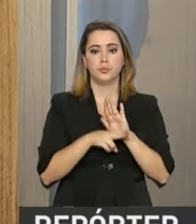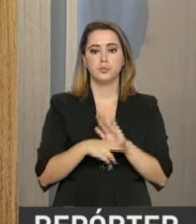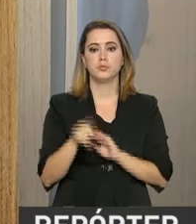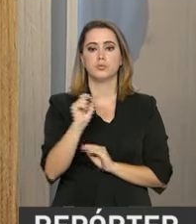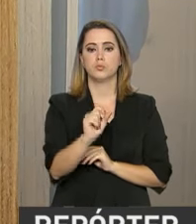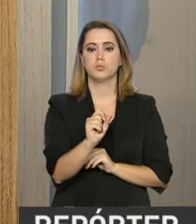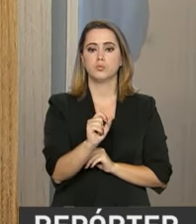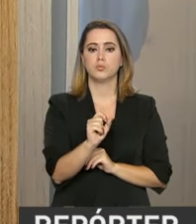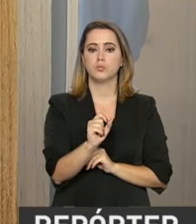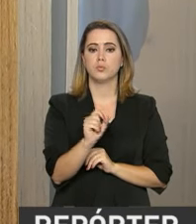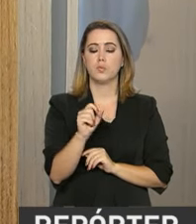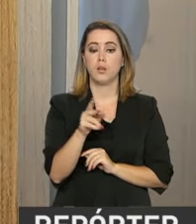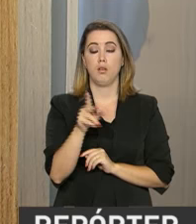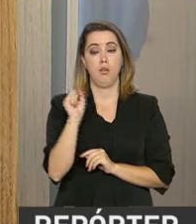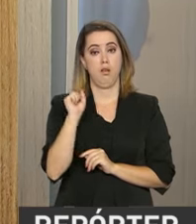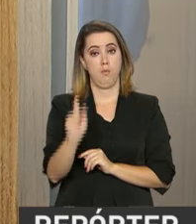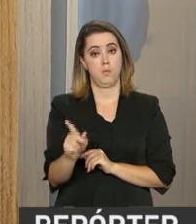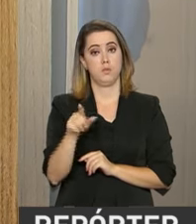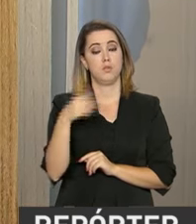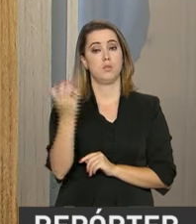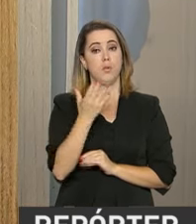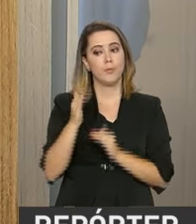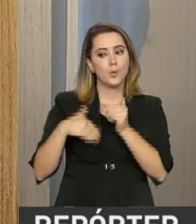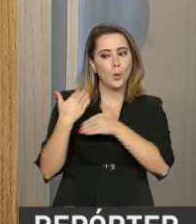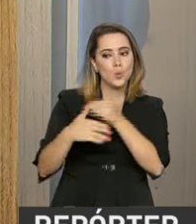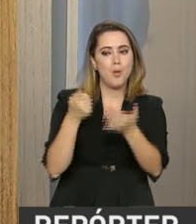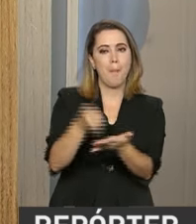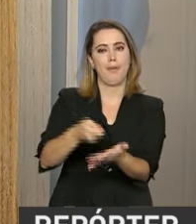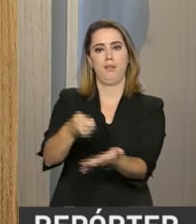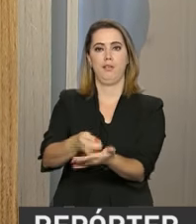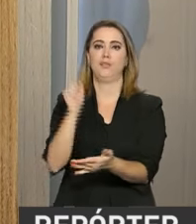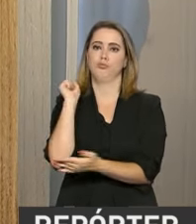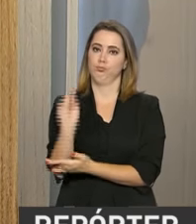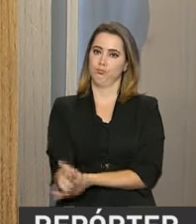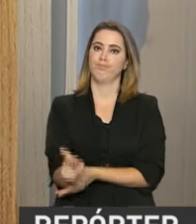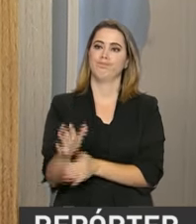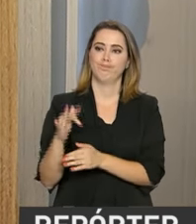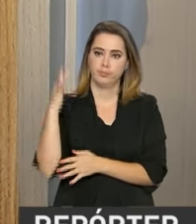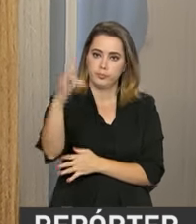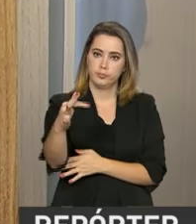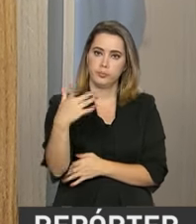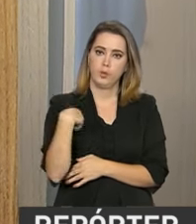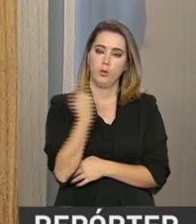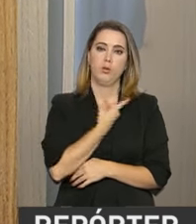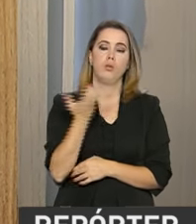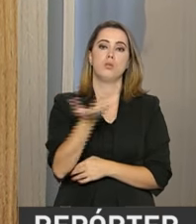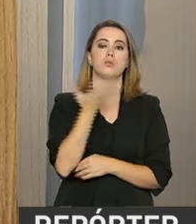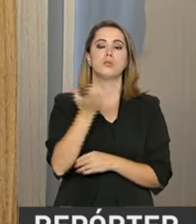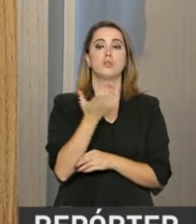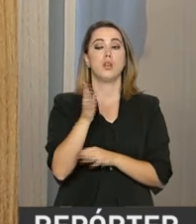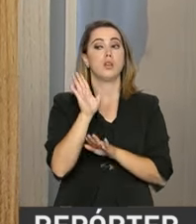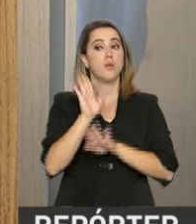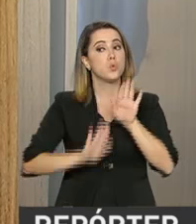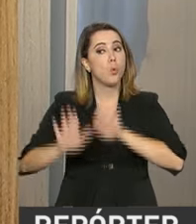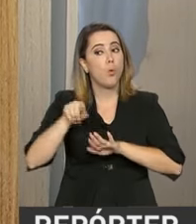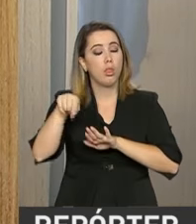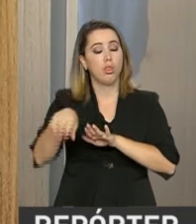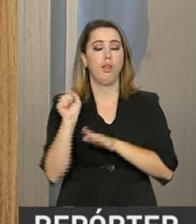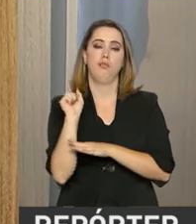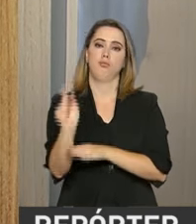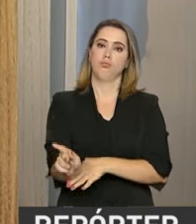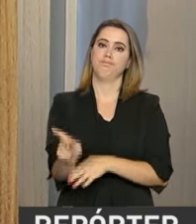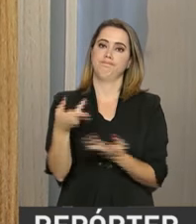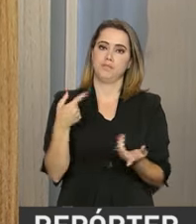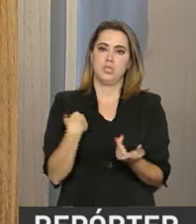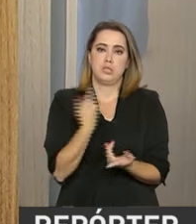da reforma da Previdência é justamente manter os benefícios previdenciários. Então a gente está reformando a Previdência porque quer preservar a Previdência. Se a gente